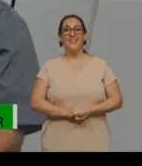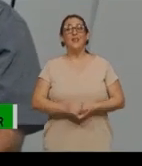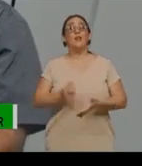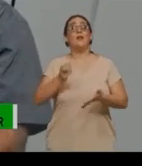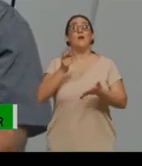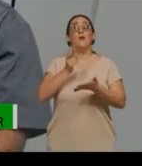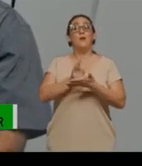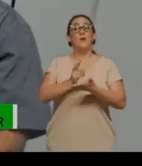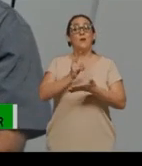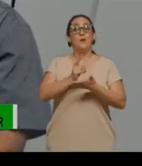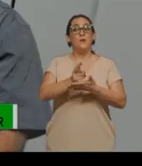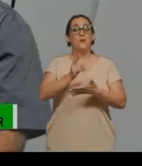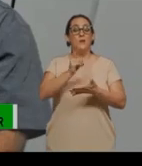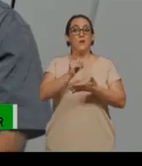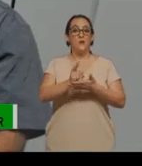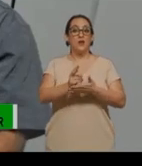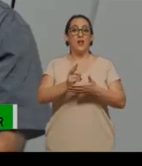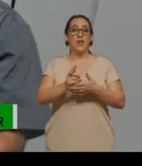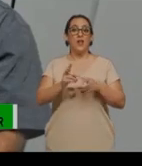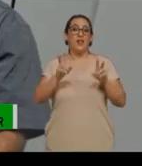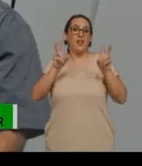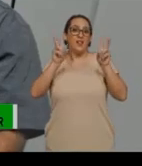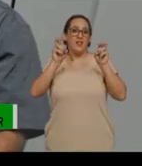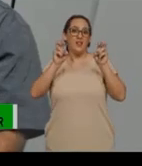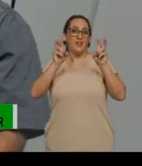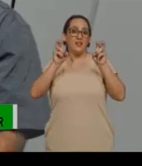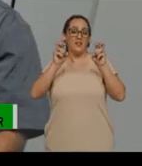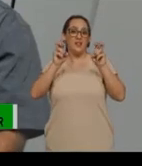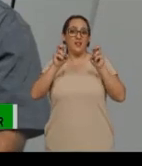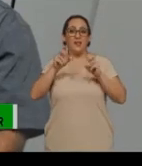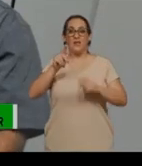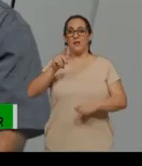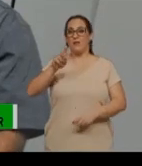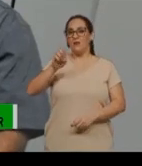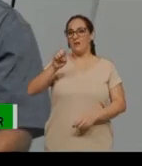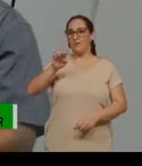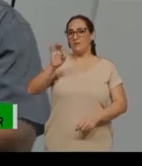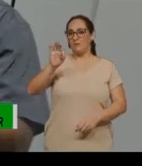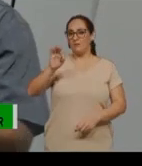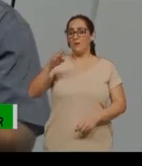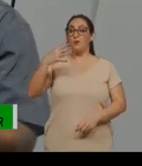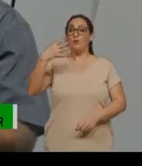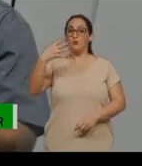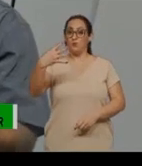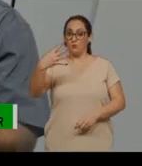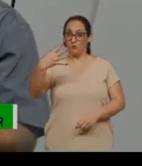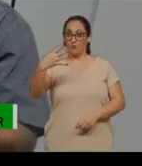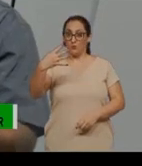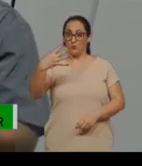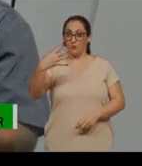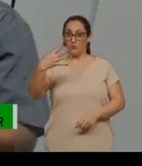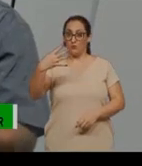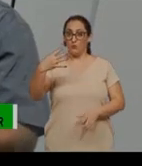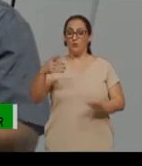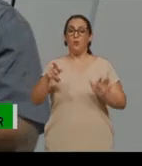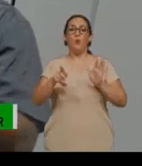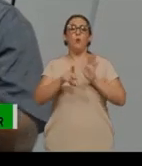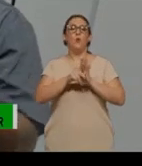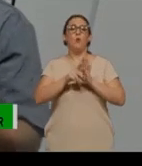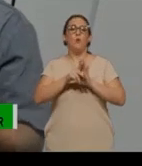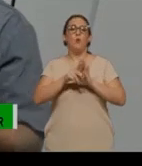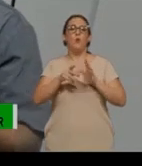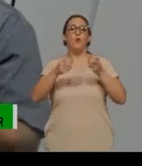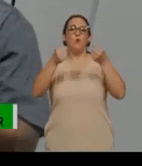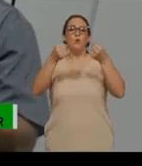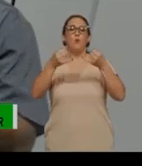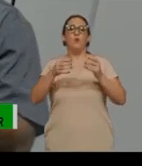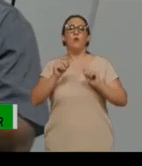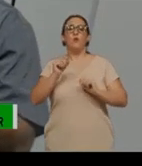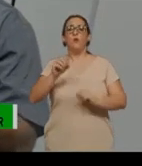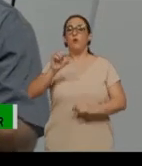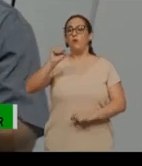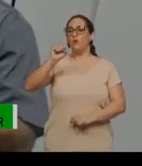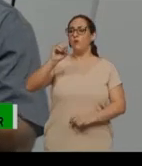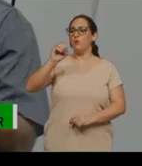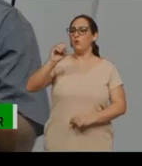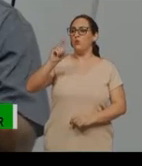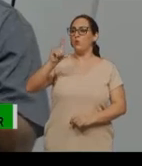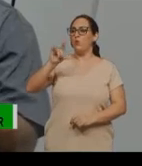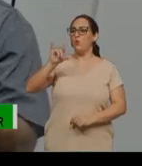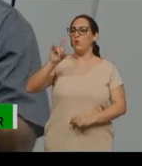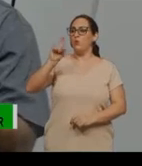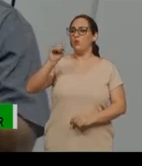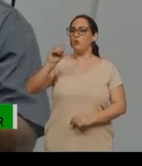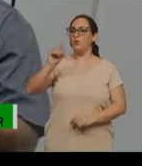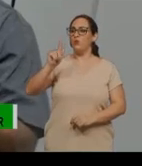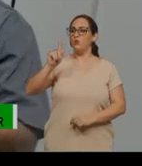os temas do PET 4, na verdade, que é geometria métrica e de posição, que nada mais é do que sólidos geométricos. Só que no 4 a gente viu